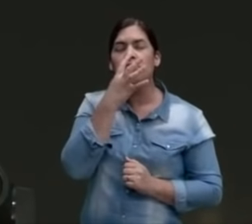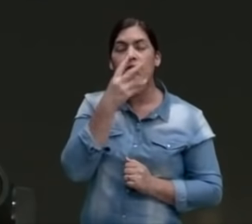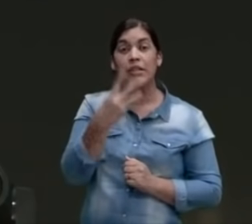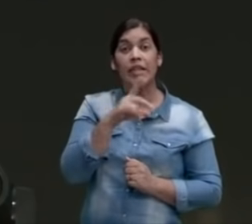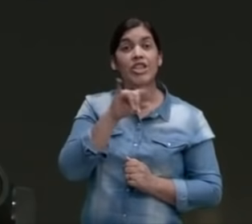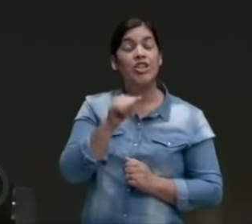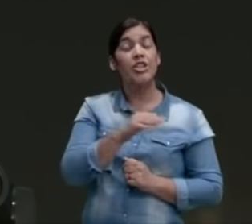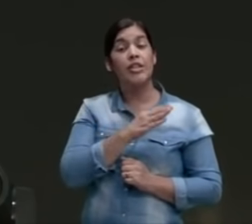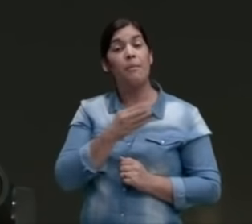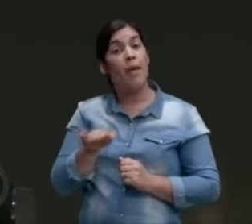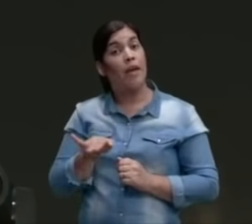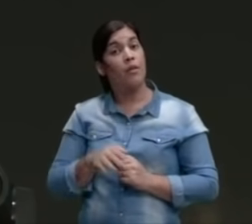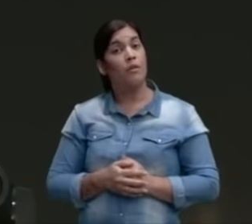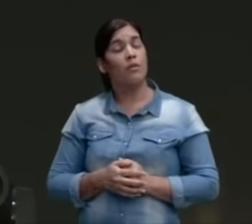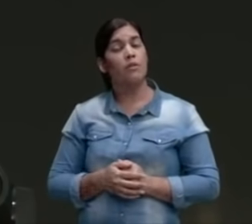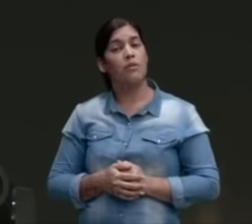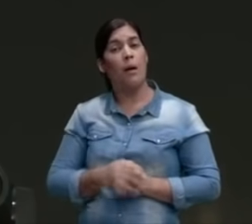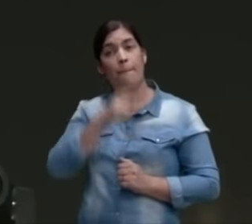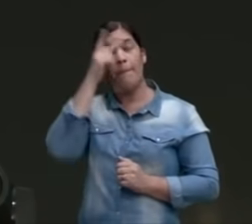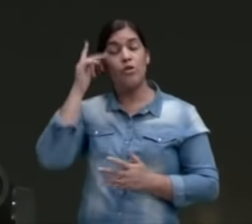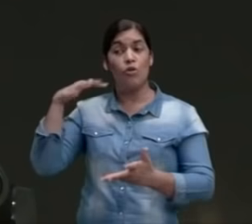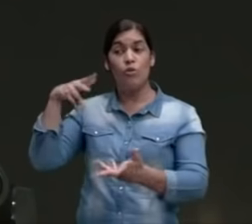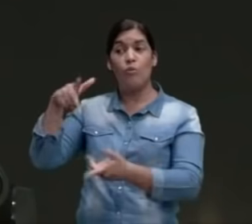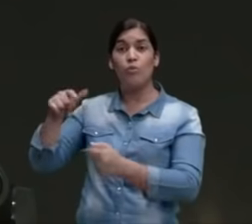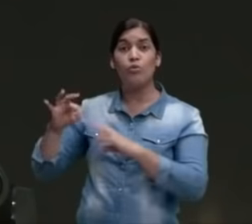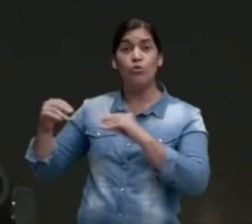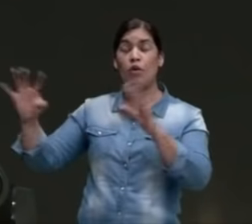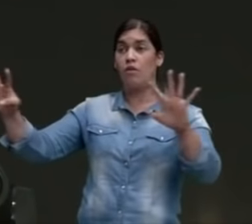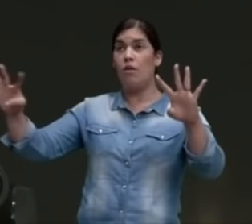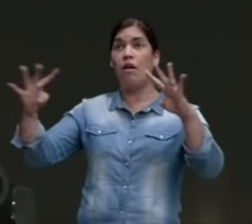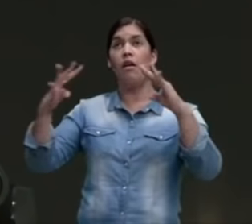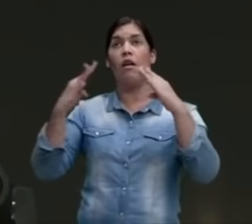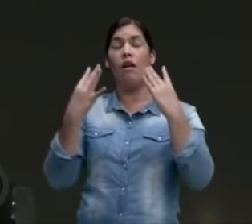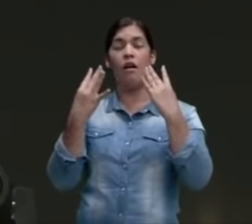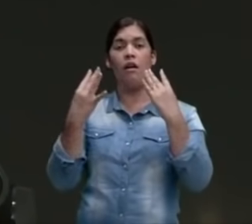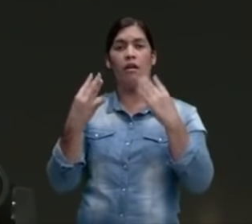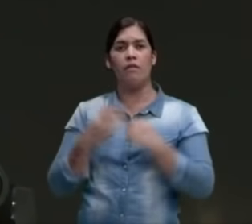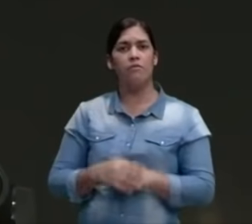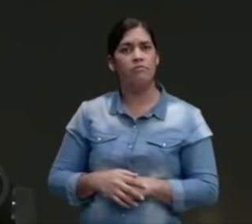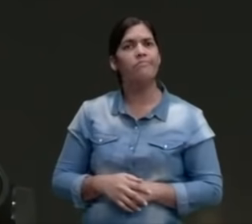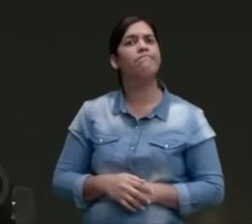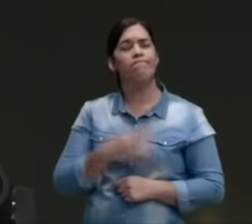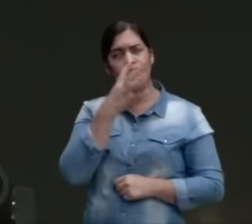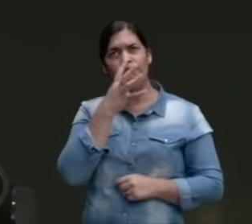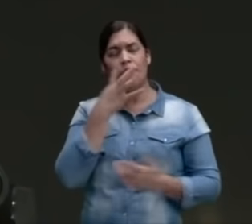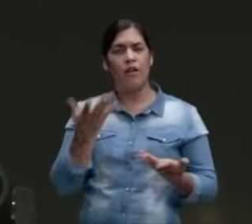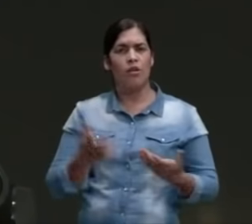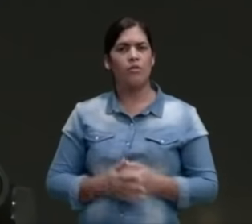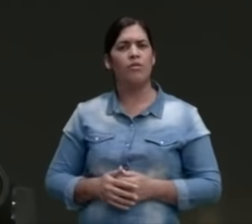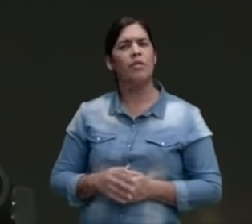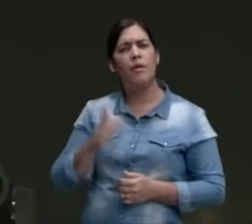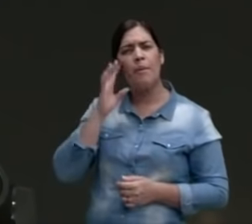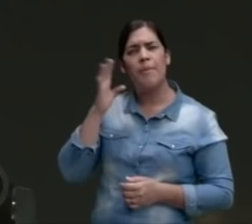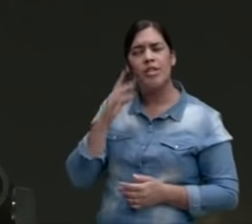3 dias e meio, pessoas do mundo inteiro estariam conectadas vendo aquela cena. Isso para aquela época era impossível, mas